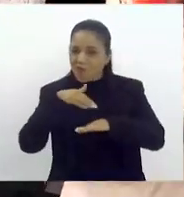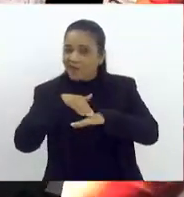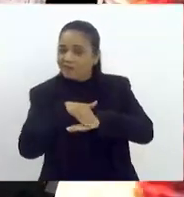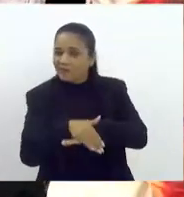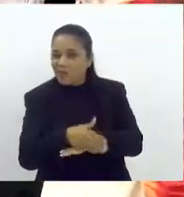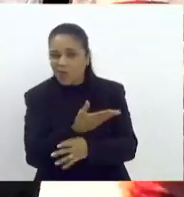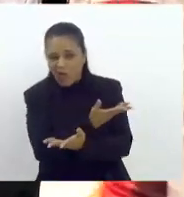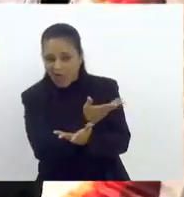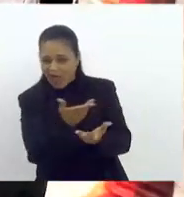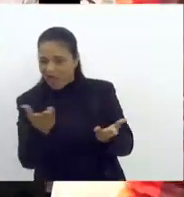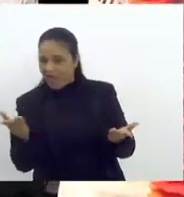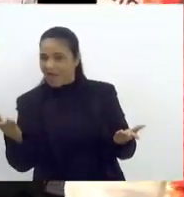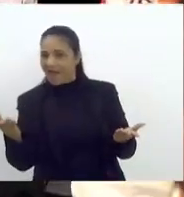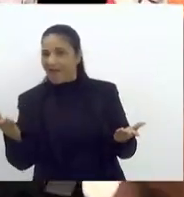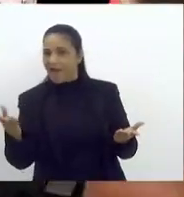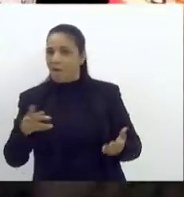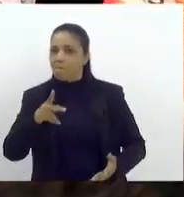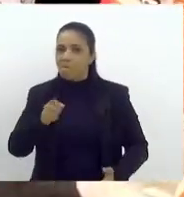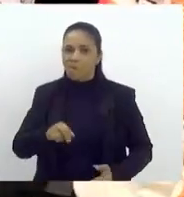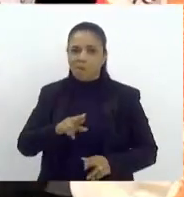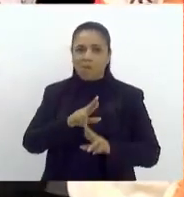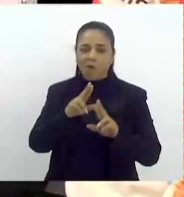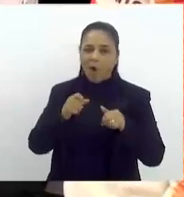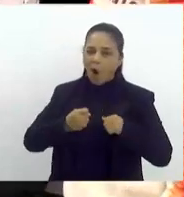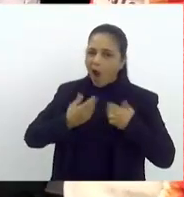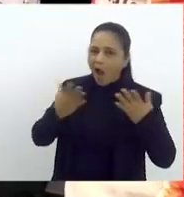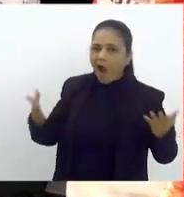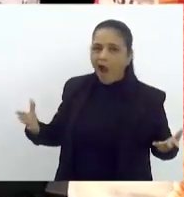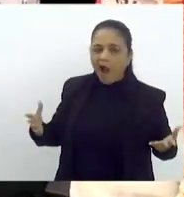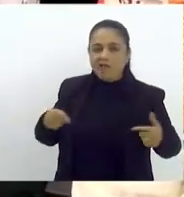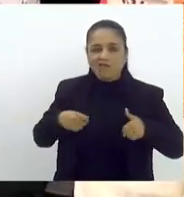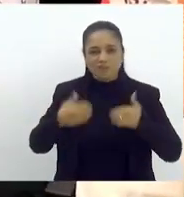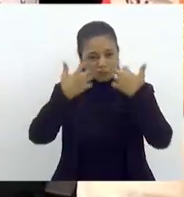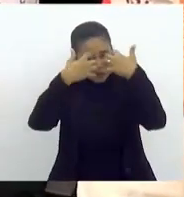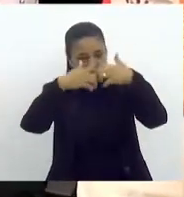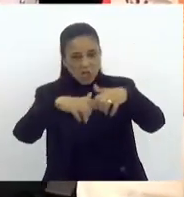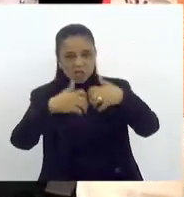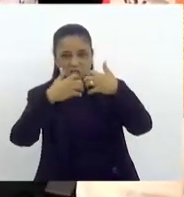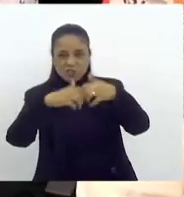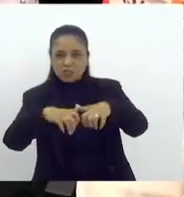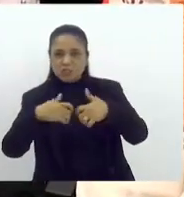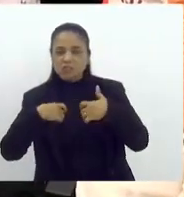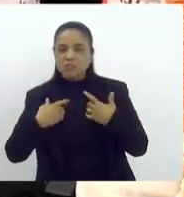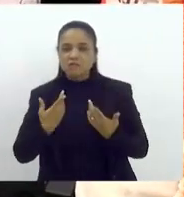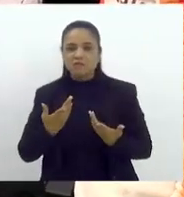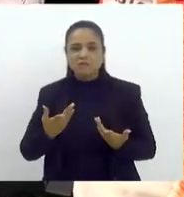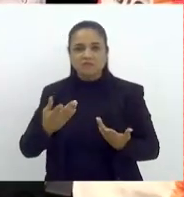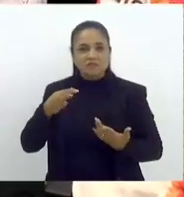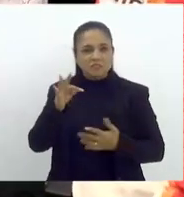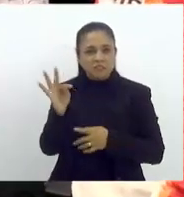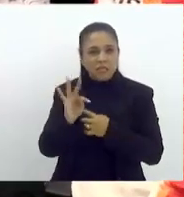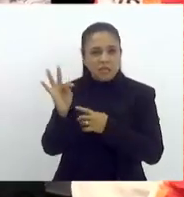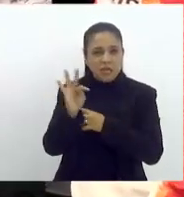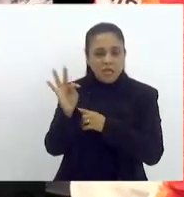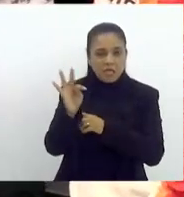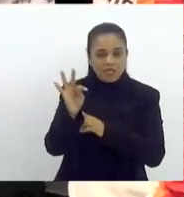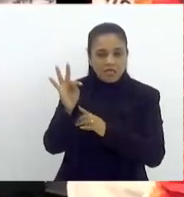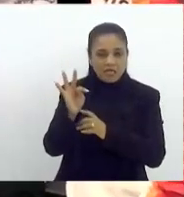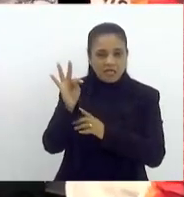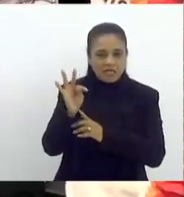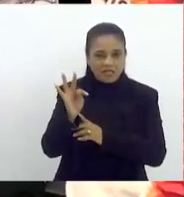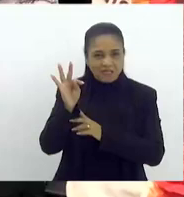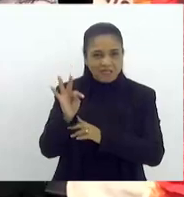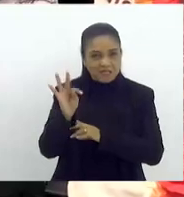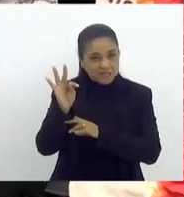é isso pô então rapaziada Vim lá de Teresópolis tá ligado para soltar uma poesia aqui para vocês e essa poesia